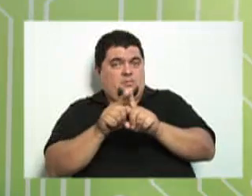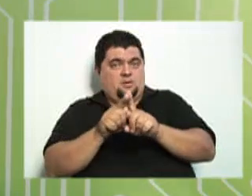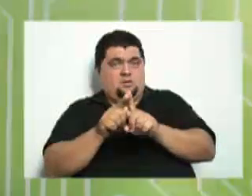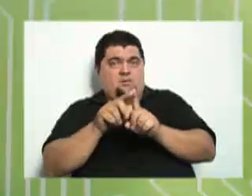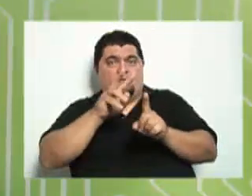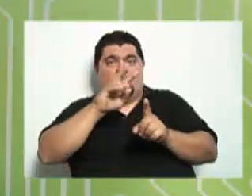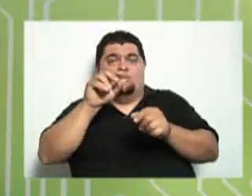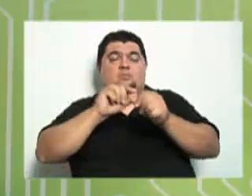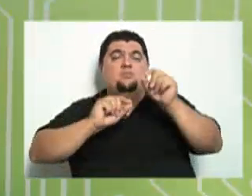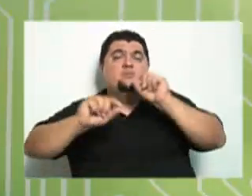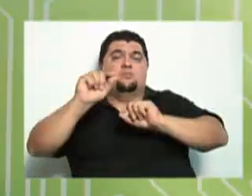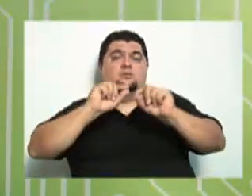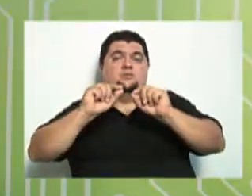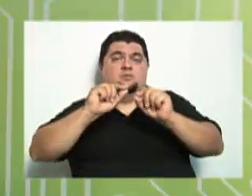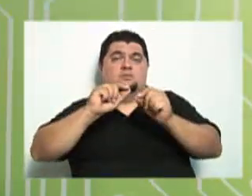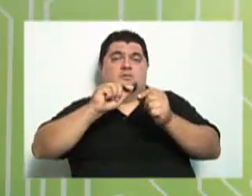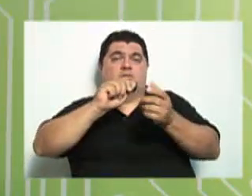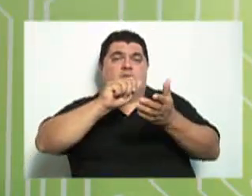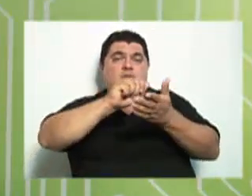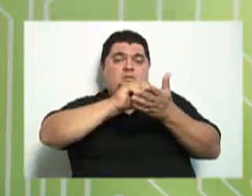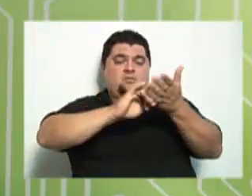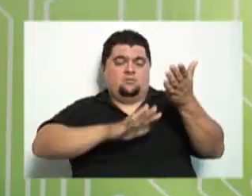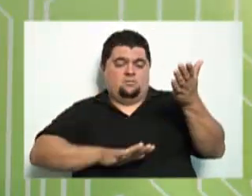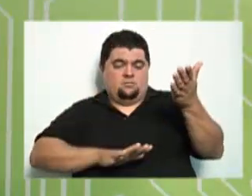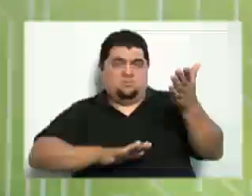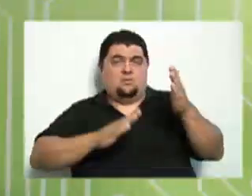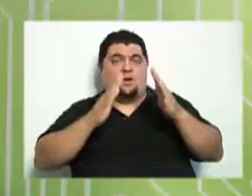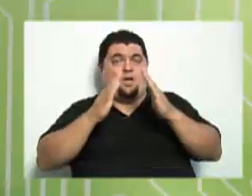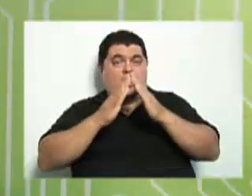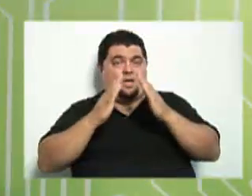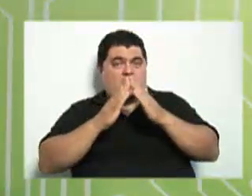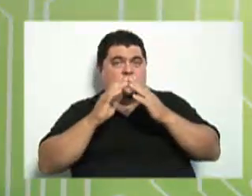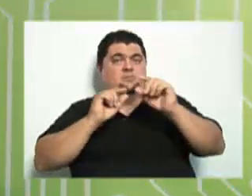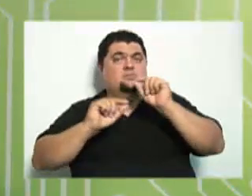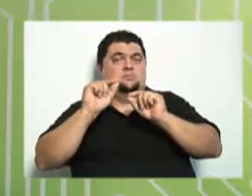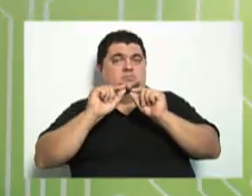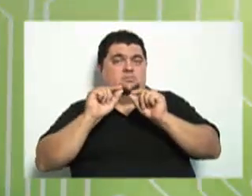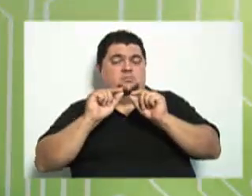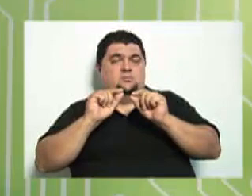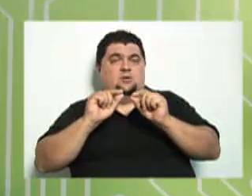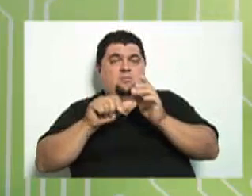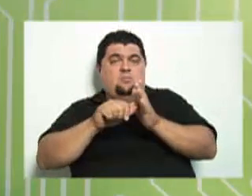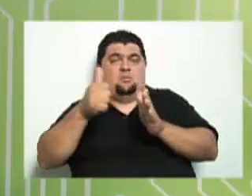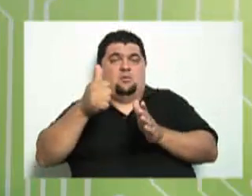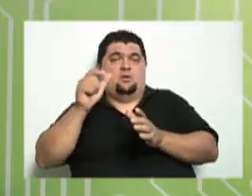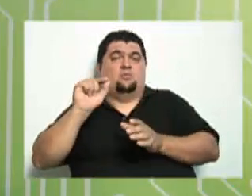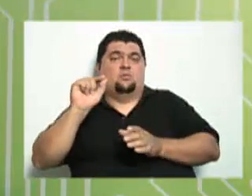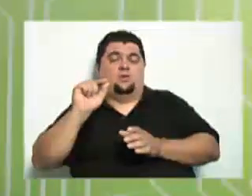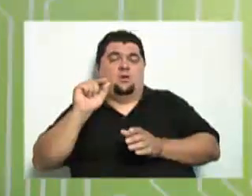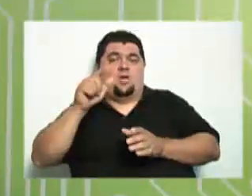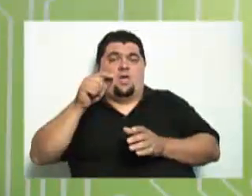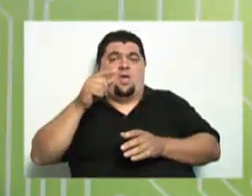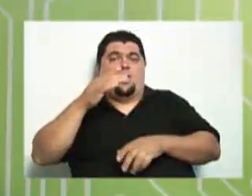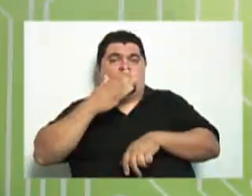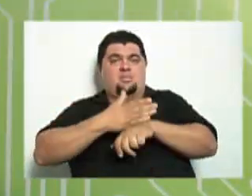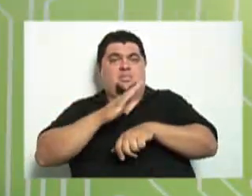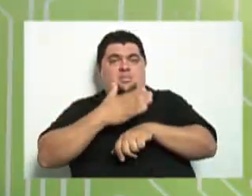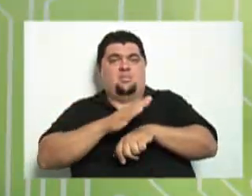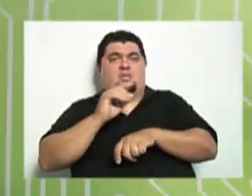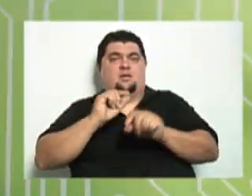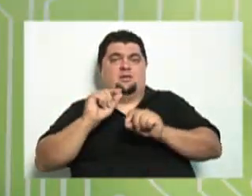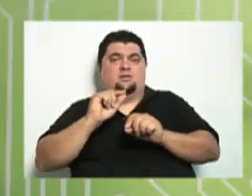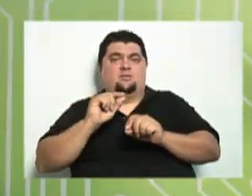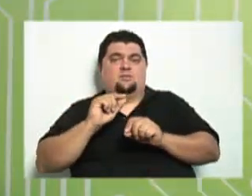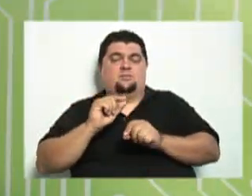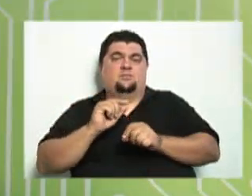fazer também uma atividade de casa. Essa primeira atividade de casa nós temos é uma tarefa. Essa primeira tarefa eu